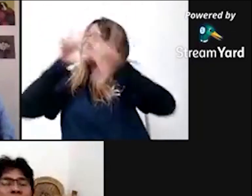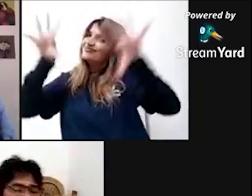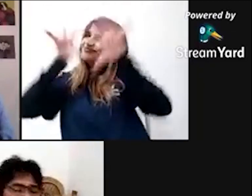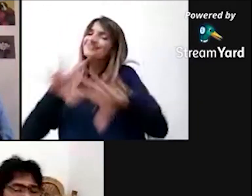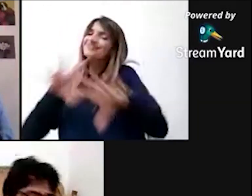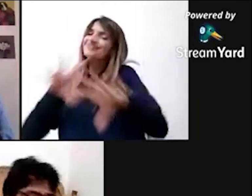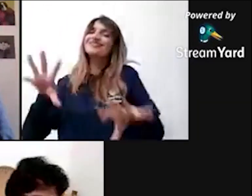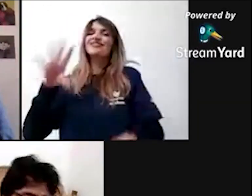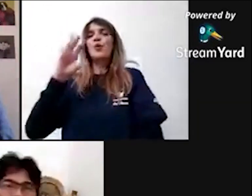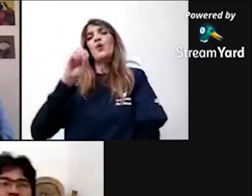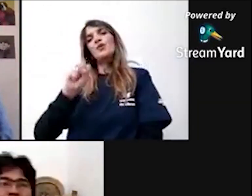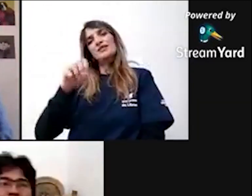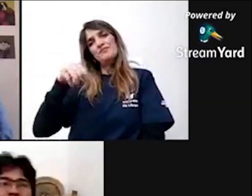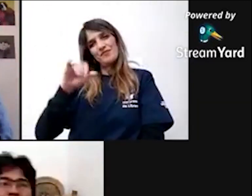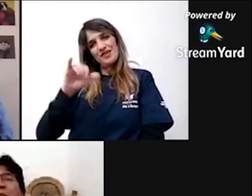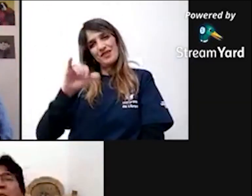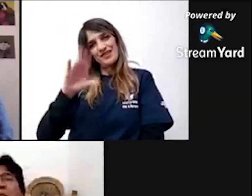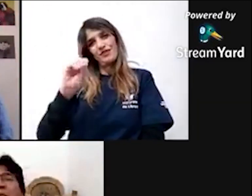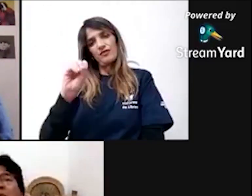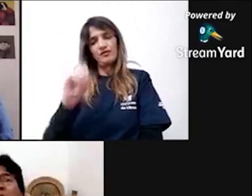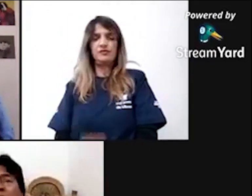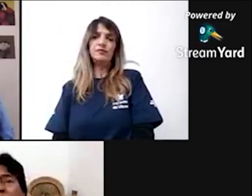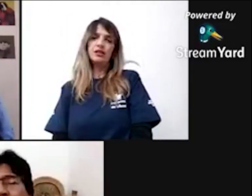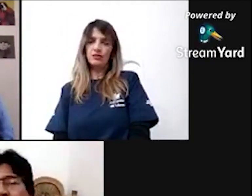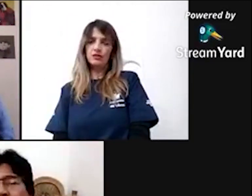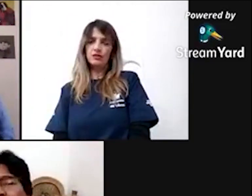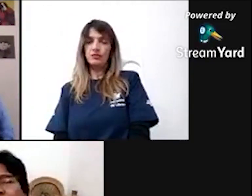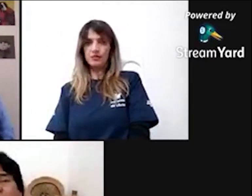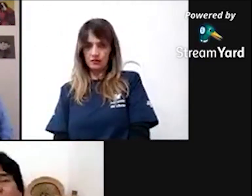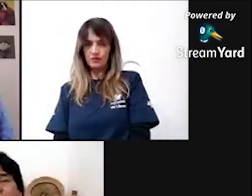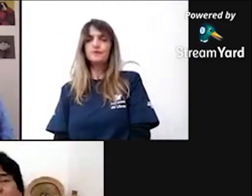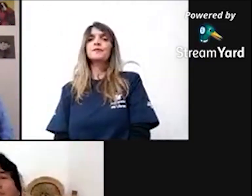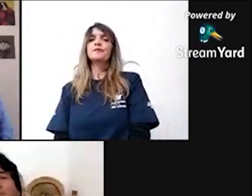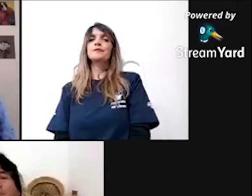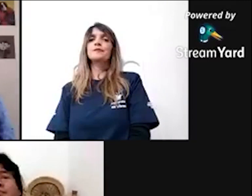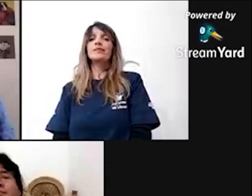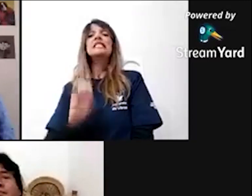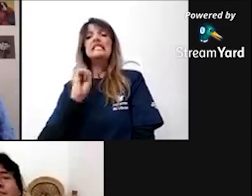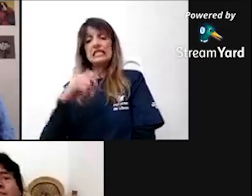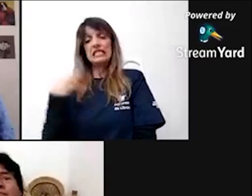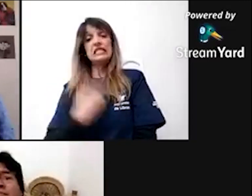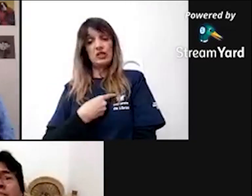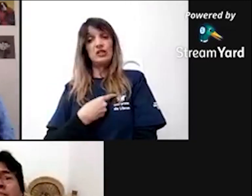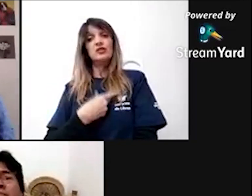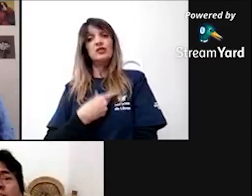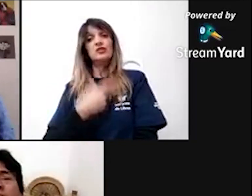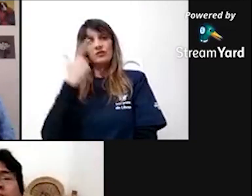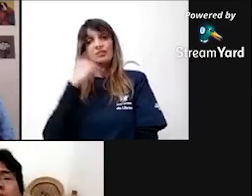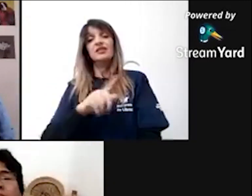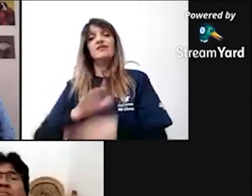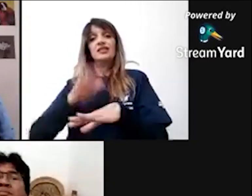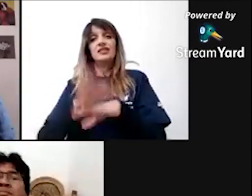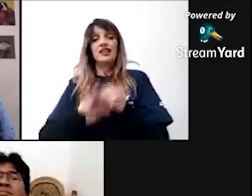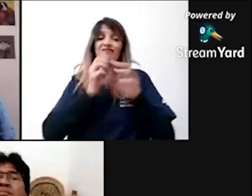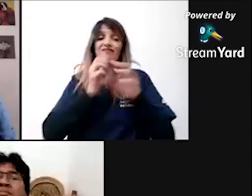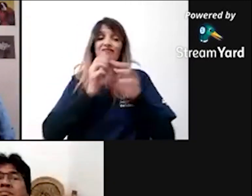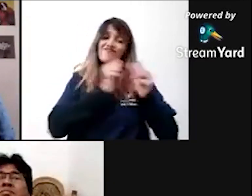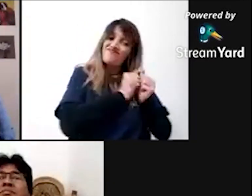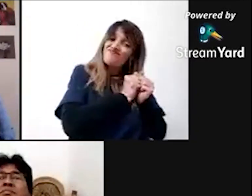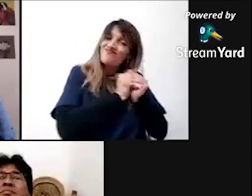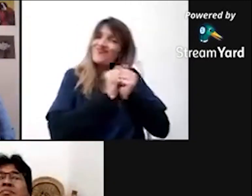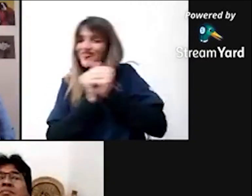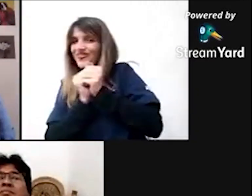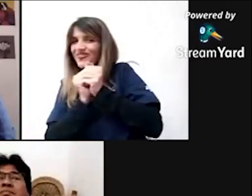que nos aguarda. Se a gente conseguir fazer isso, certamente a gente arrasta muita gente com a gente, porque